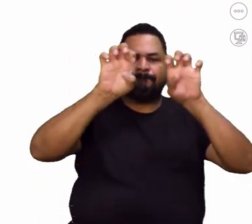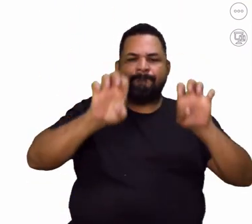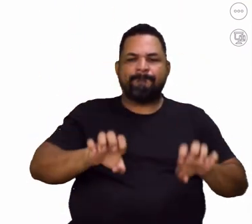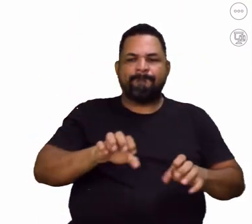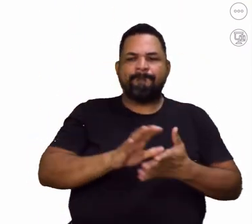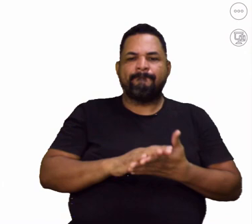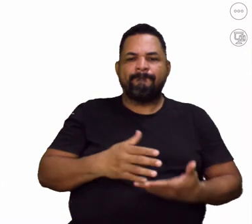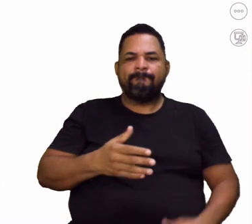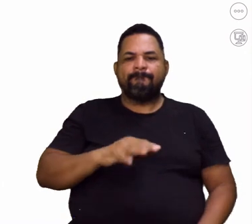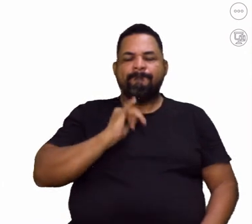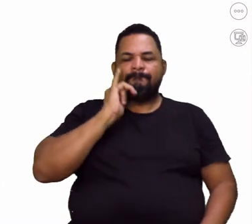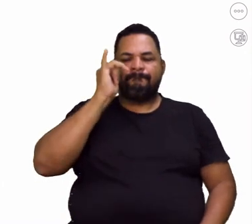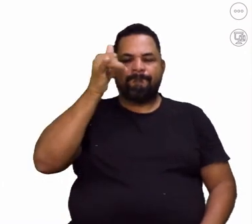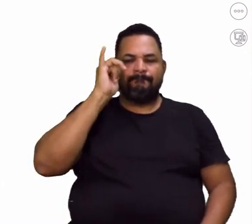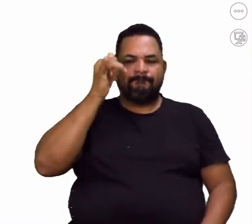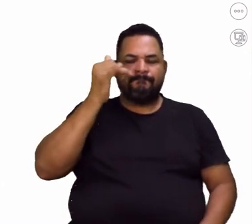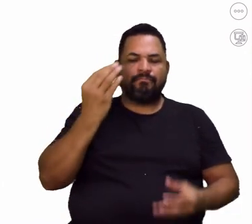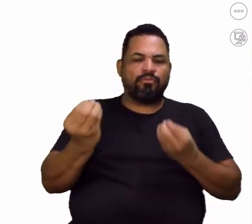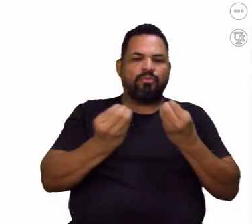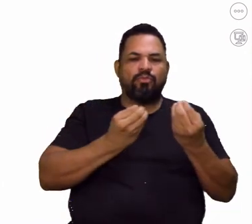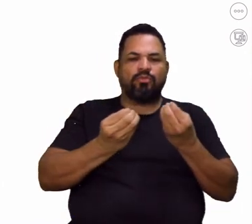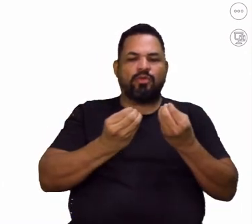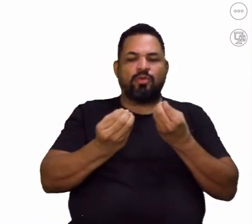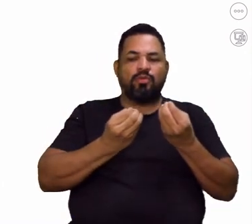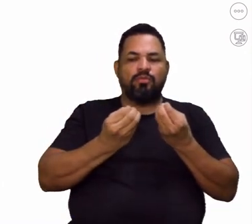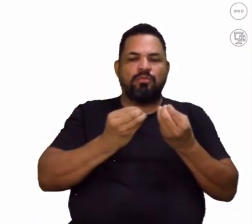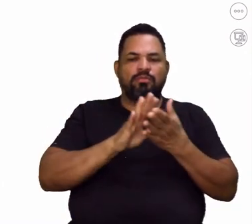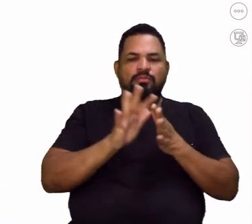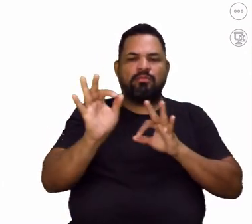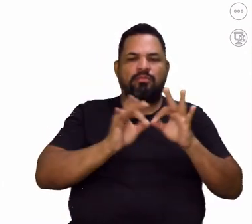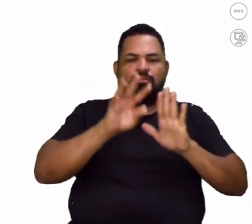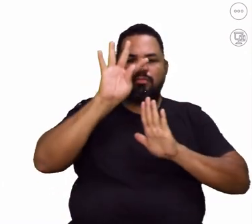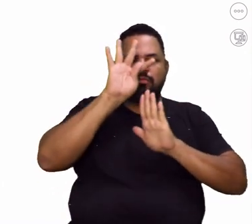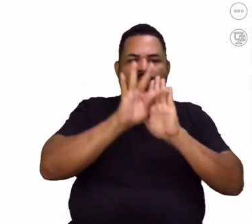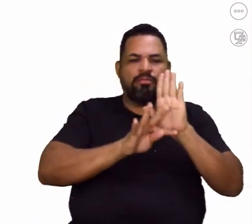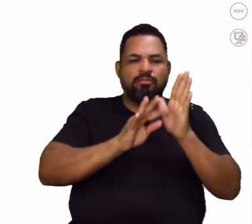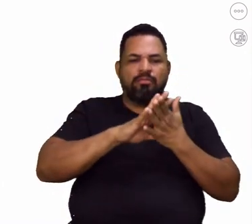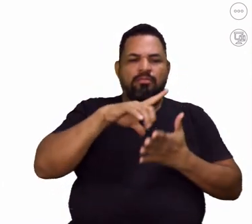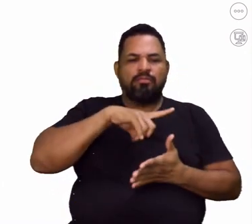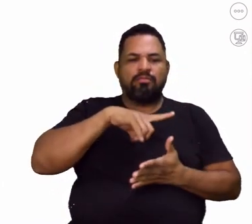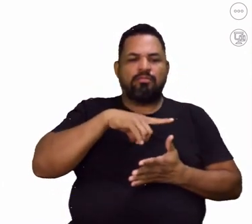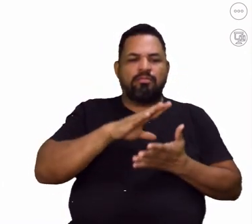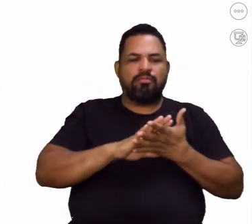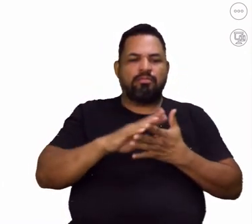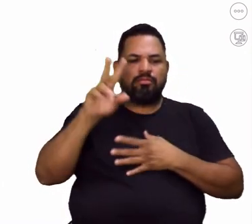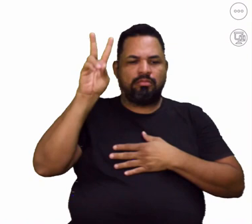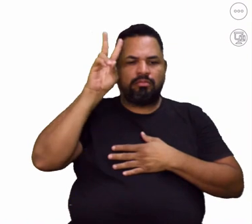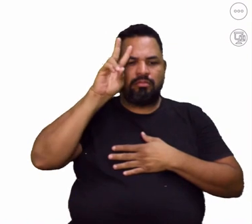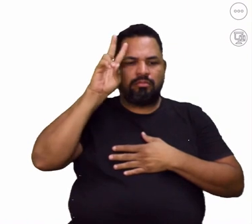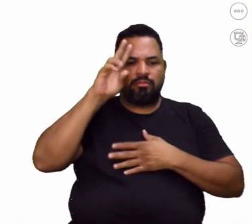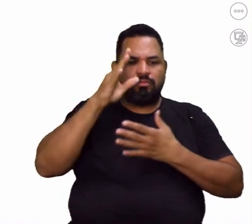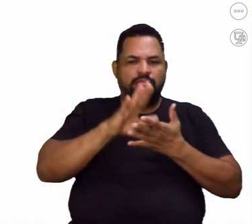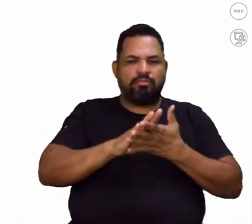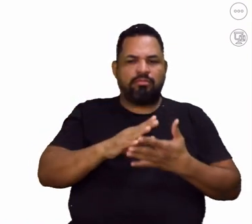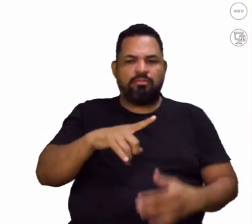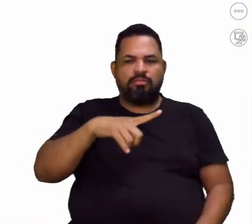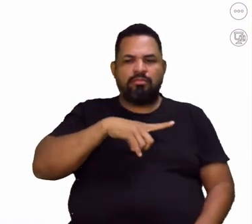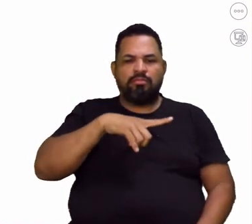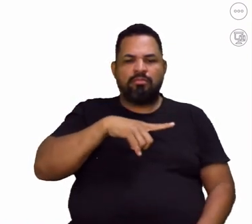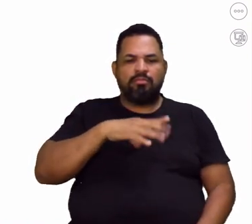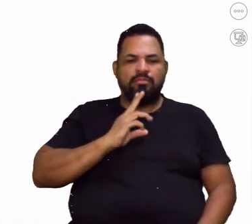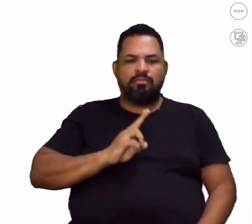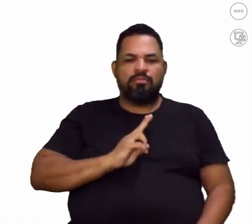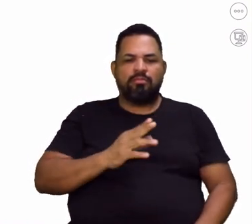estrutura ainda da narrativa, como construir esse texto narrativo que conta história fictícia ou real? Vai ter sempre